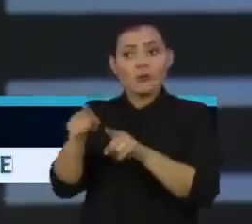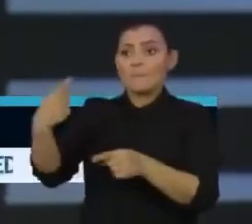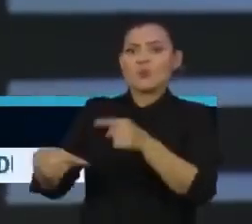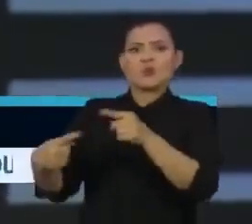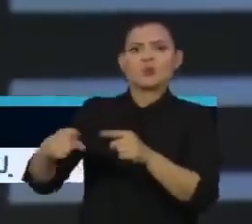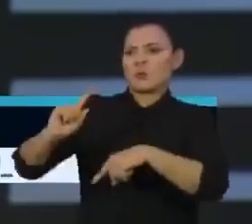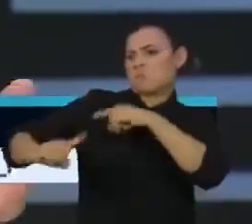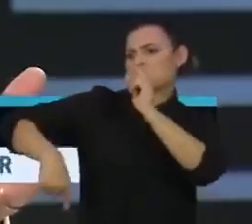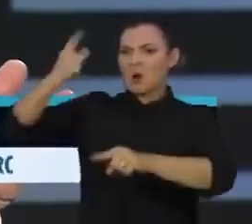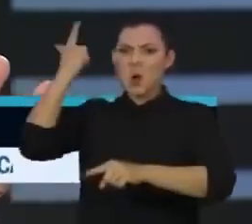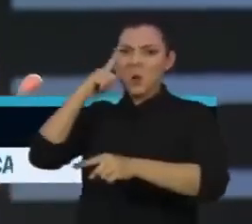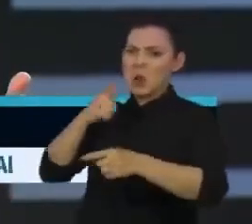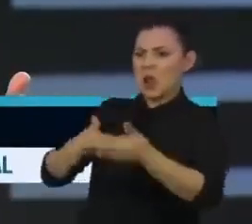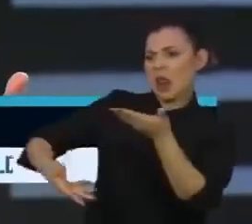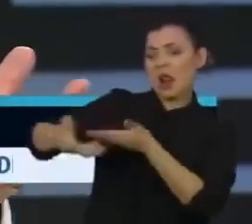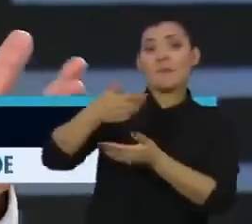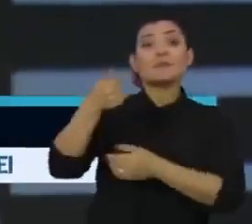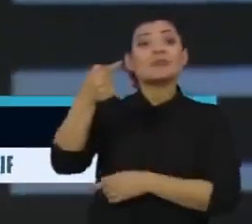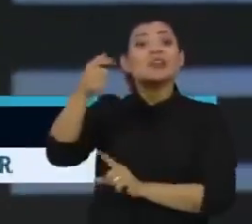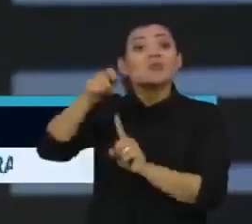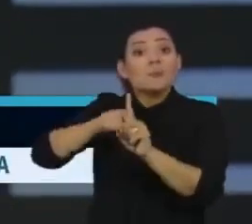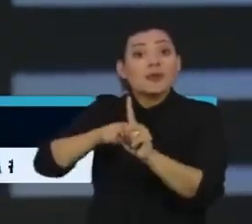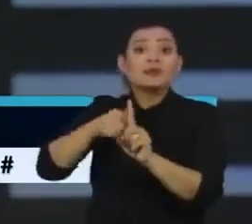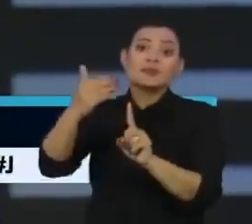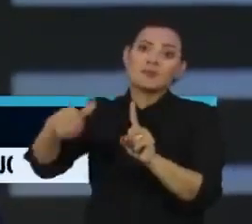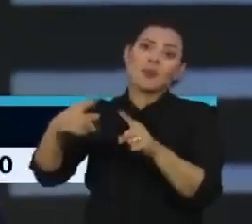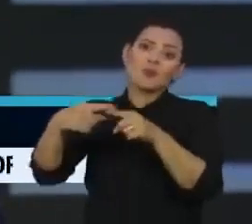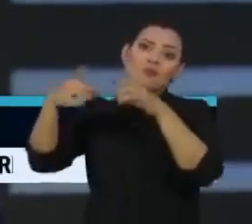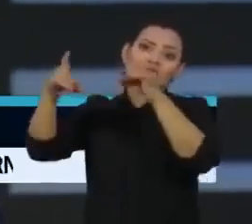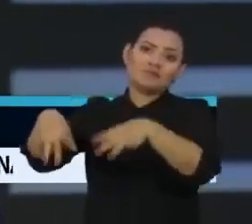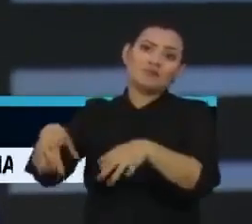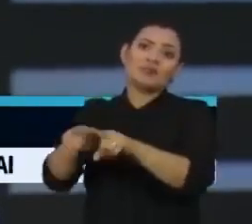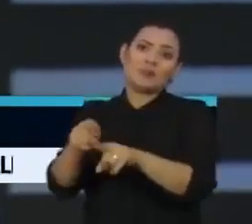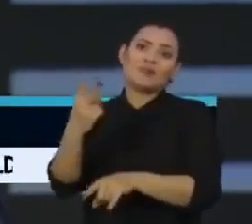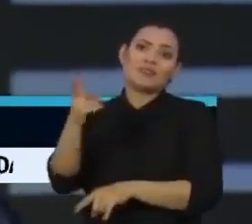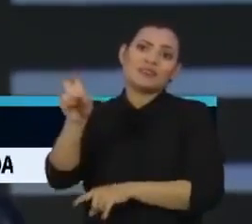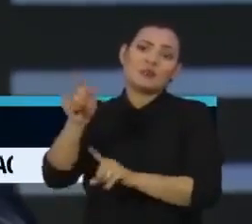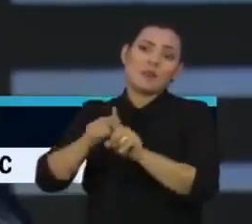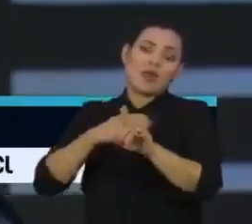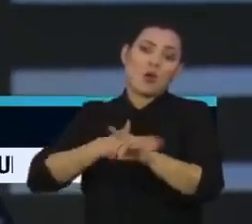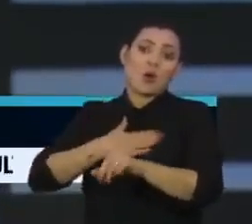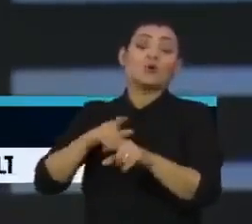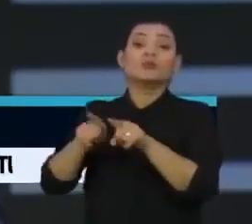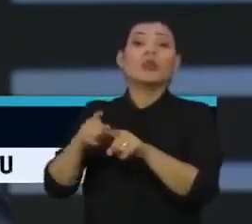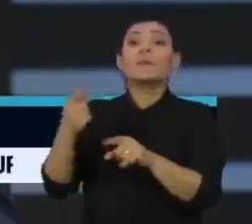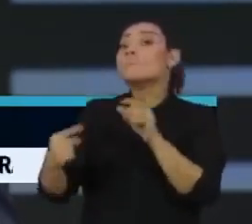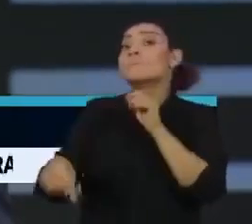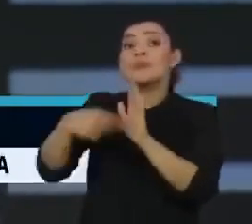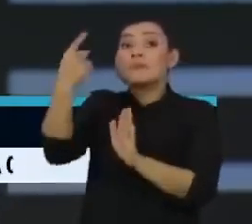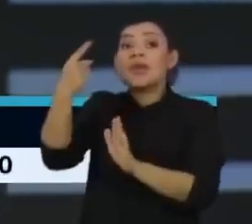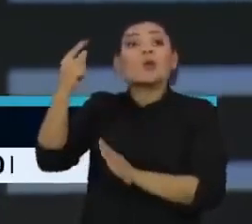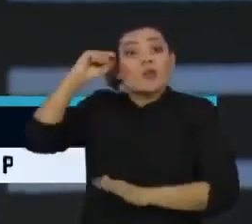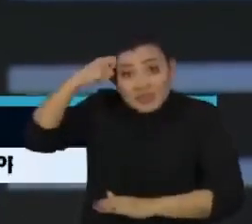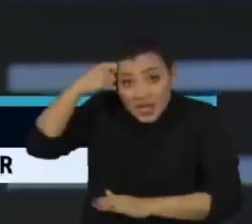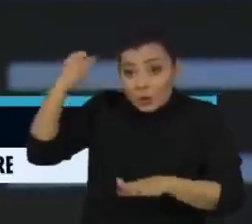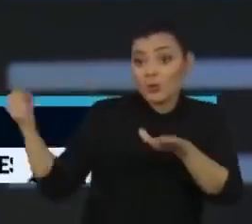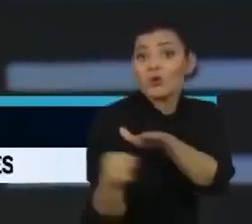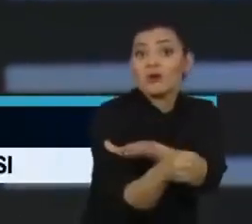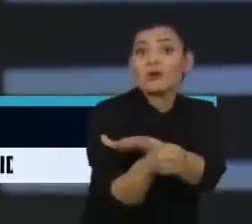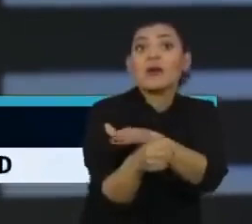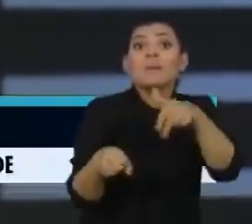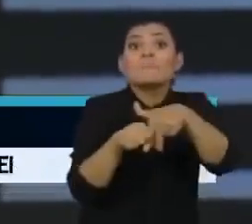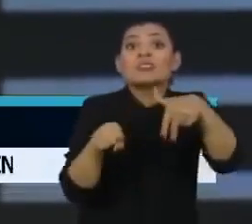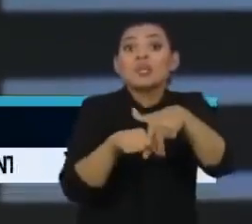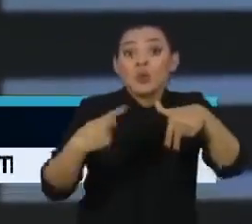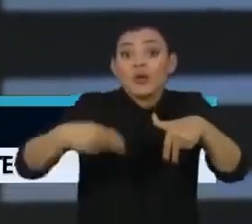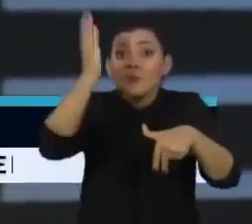política tão avançada, foram só 7 meses e meio, porque ele acaba renunciando a 25 de agosto, nomeou o primeiro negro embaixador do Brasil em Gana, que era